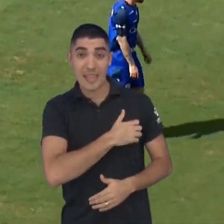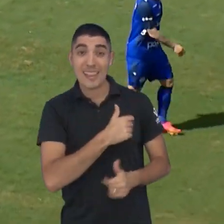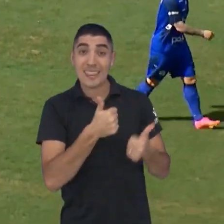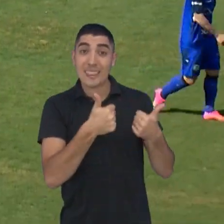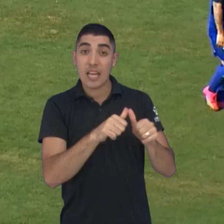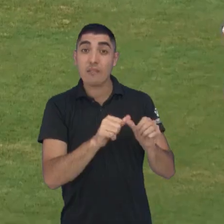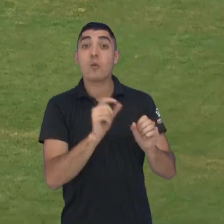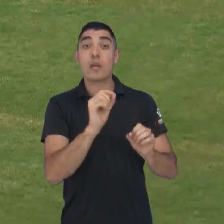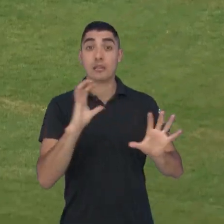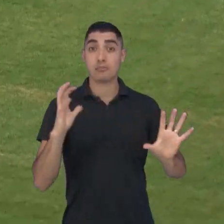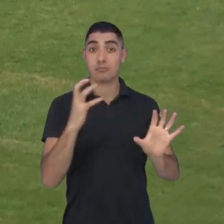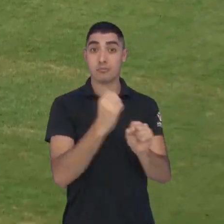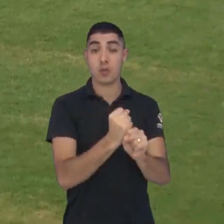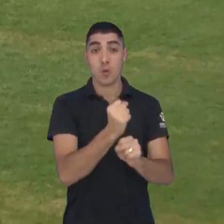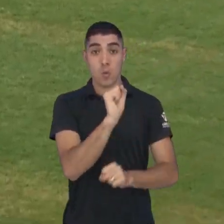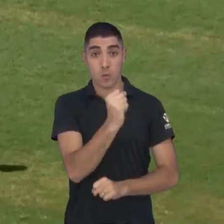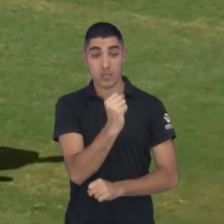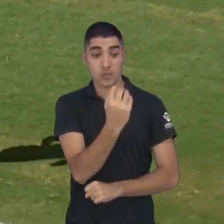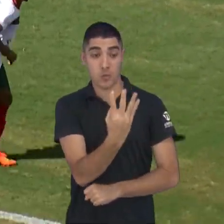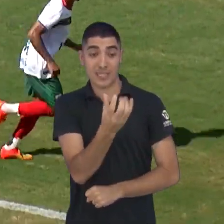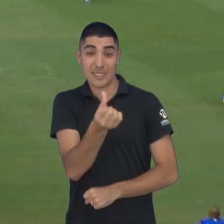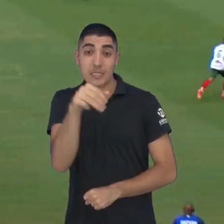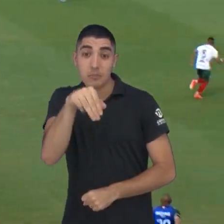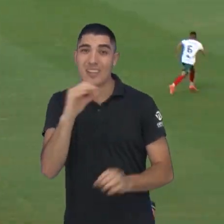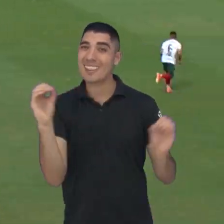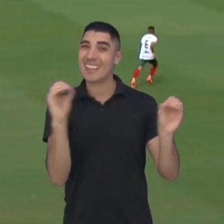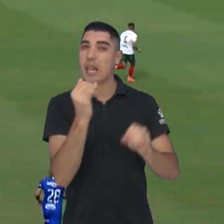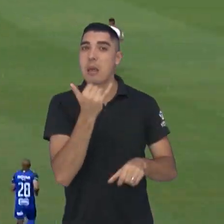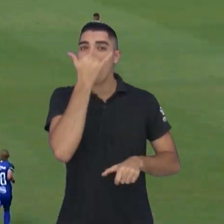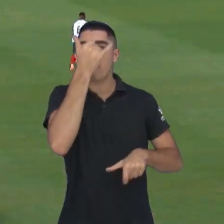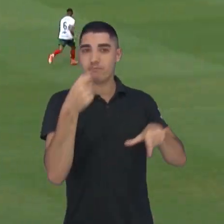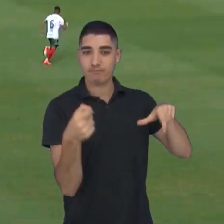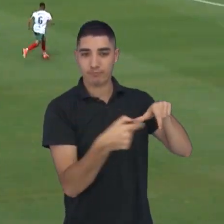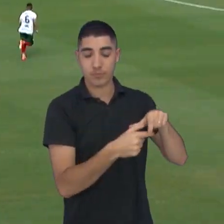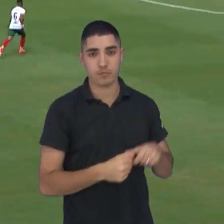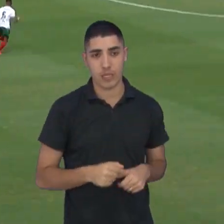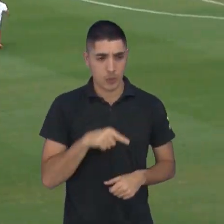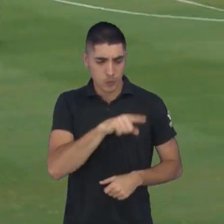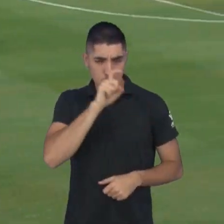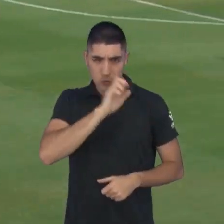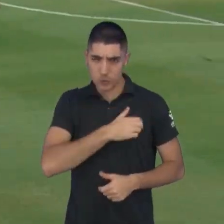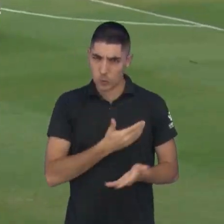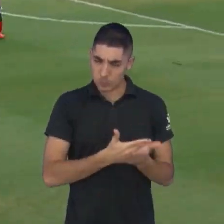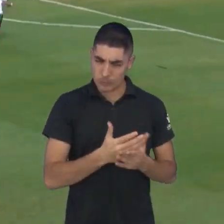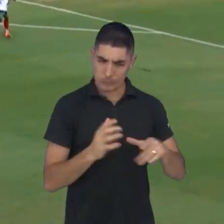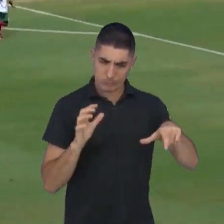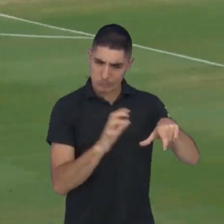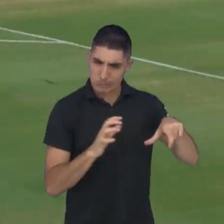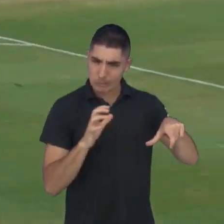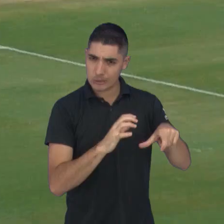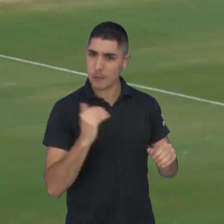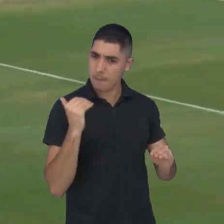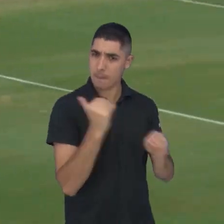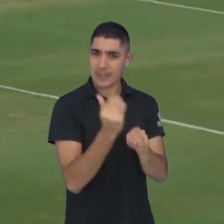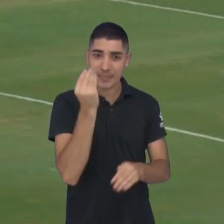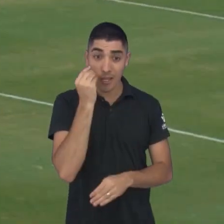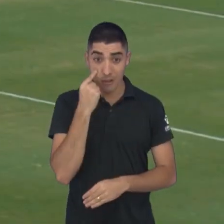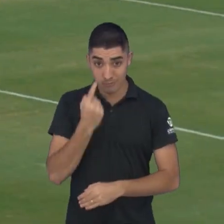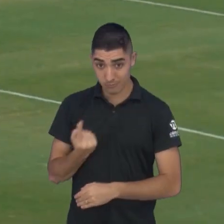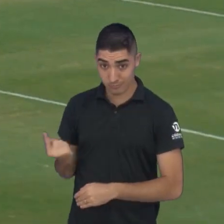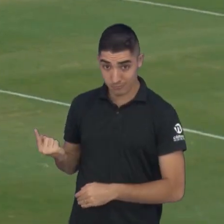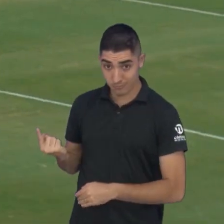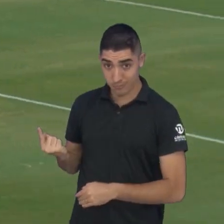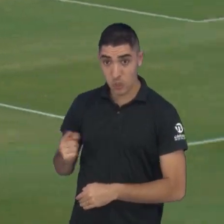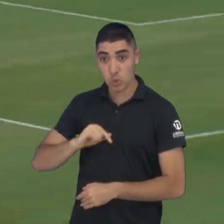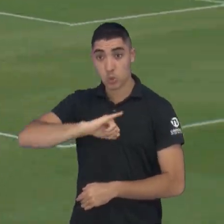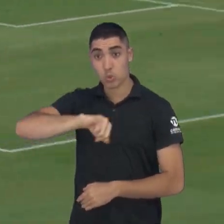gols em 846 minutos. Em busca do empate, o São José pressionava. E após cruzamento da esquerda,